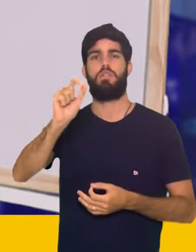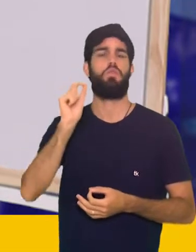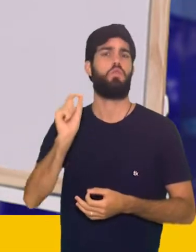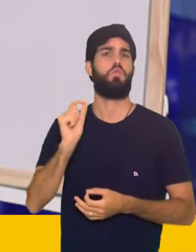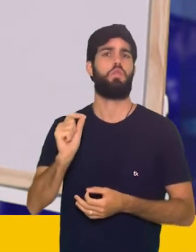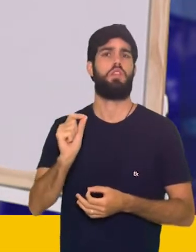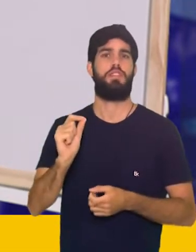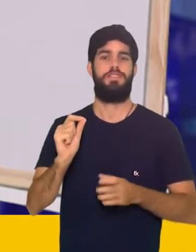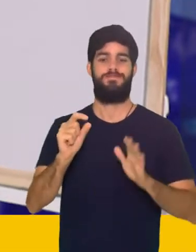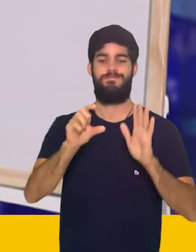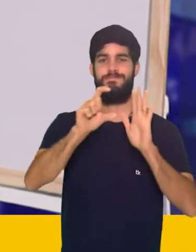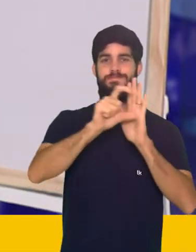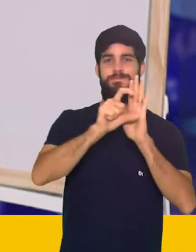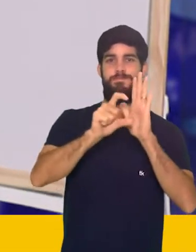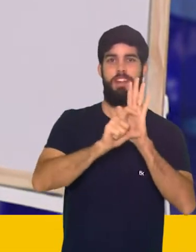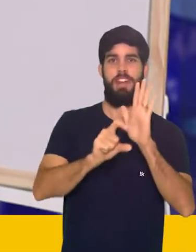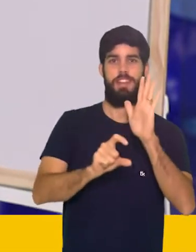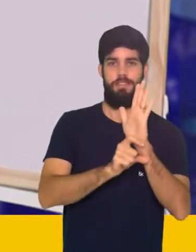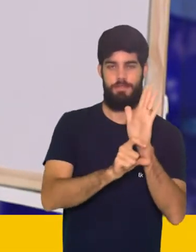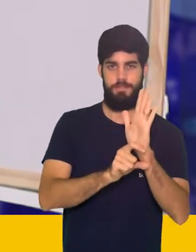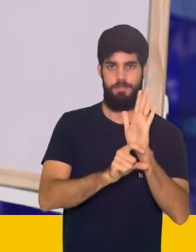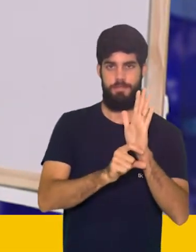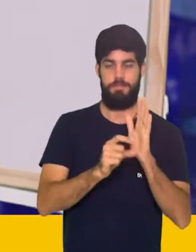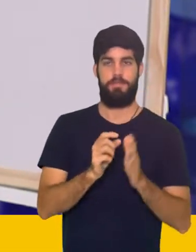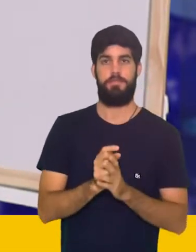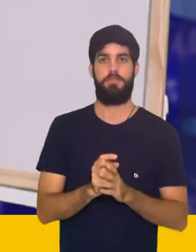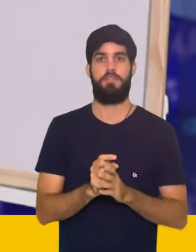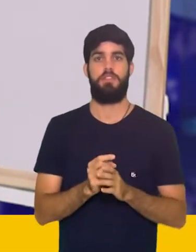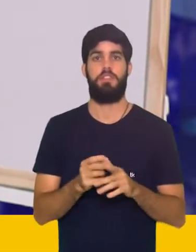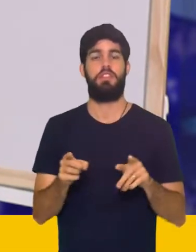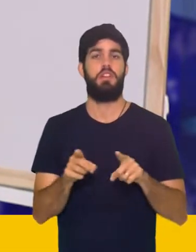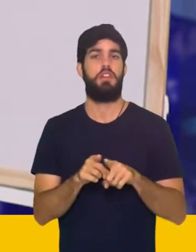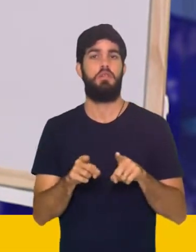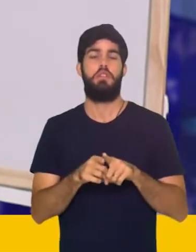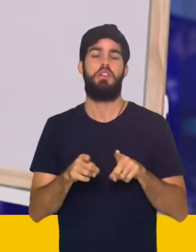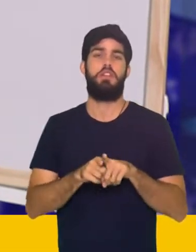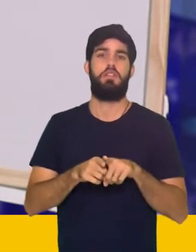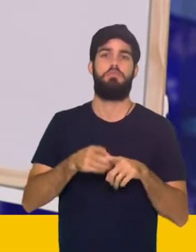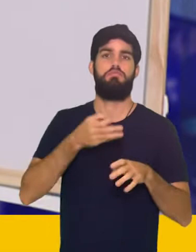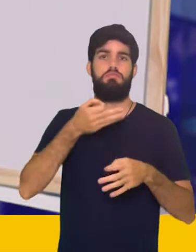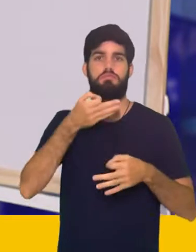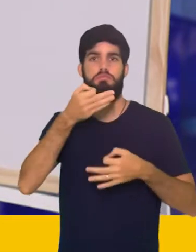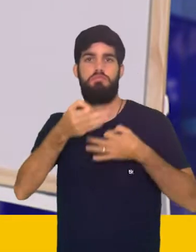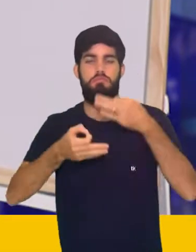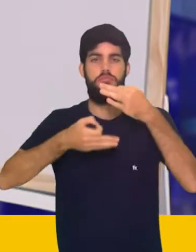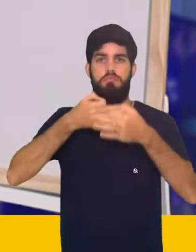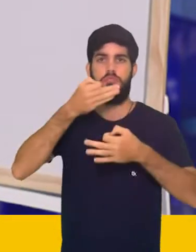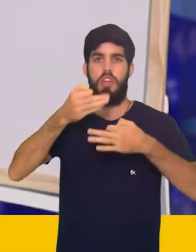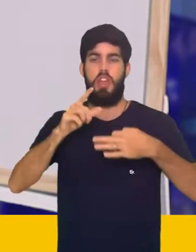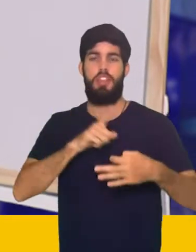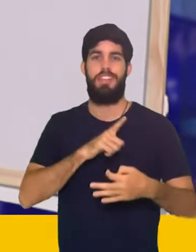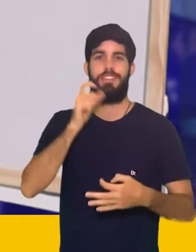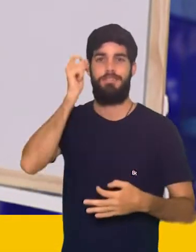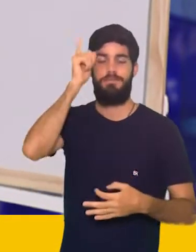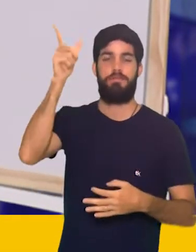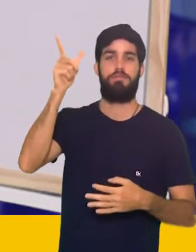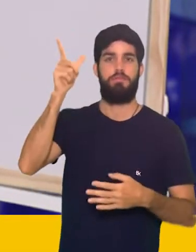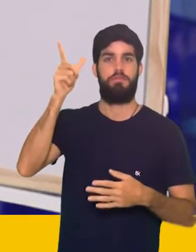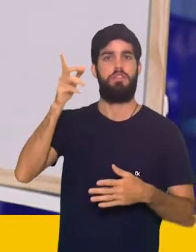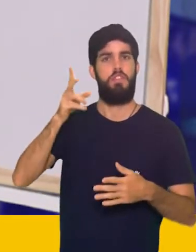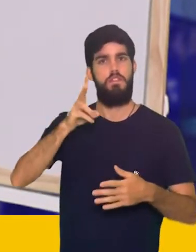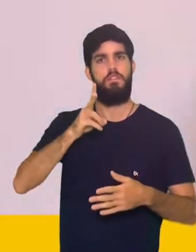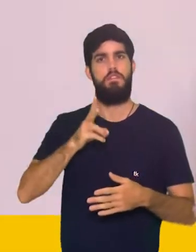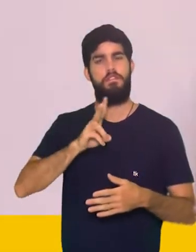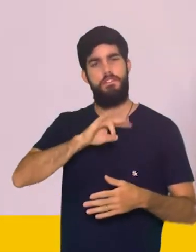texto feito em parágrafos, certo? E argumentativo, onde você vai ter uma ideia e vai